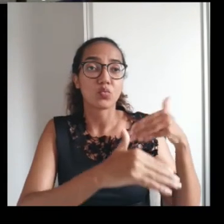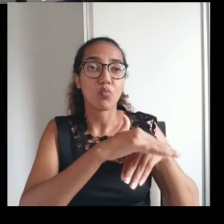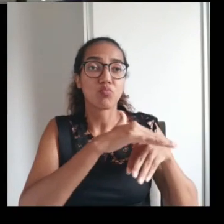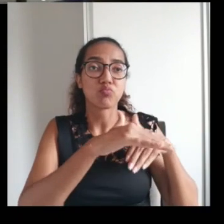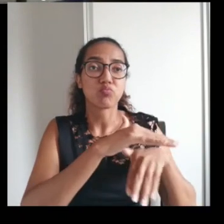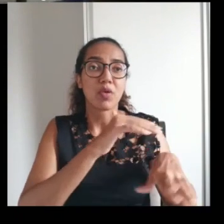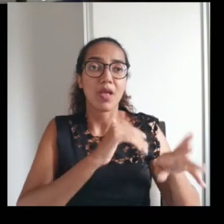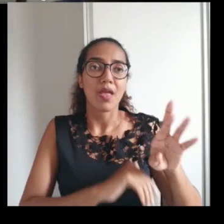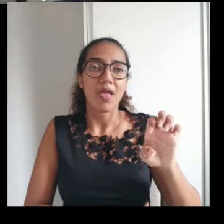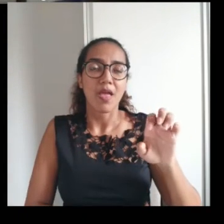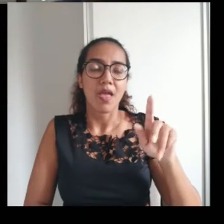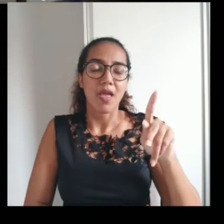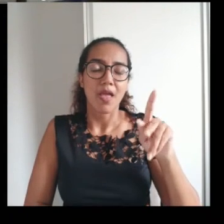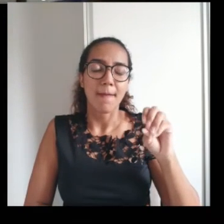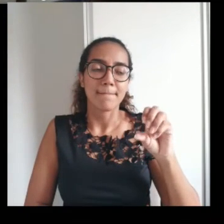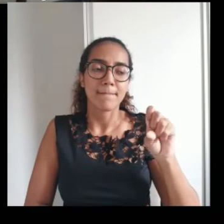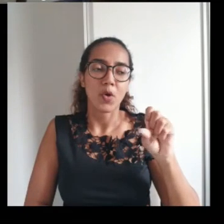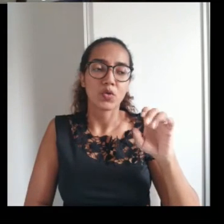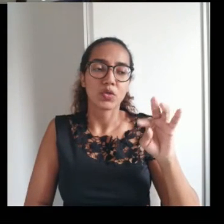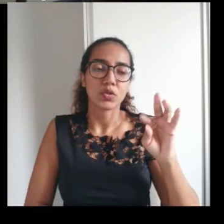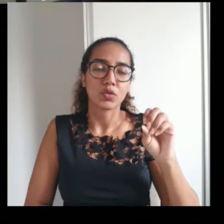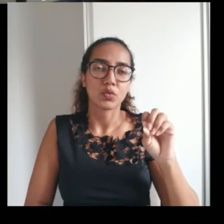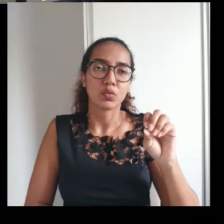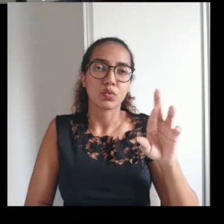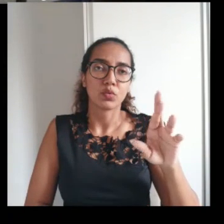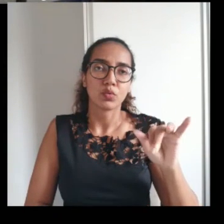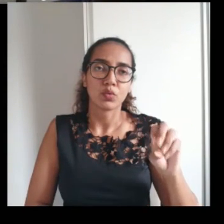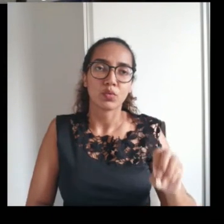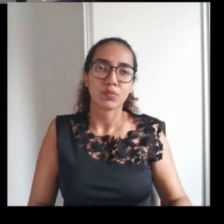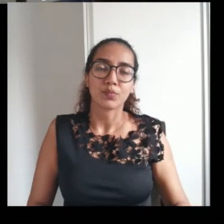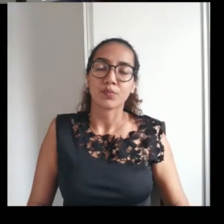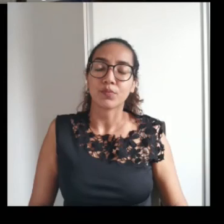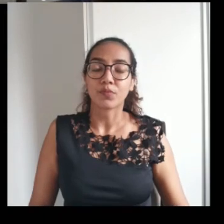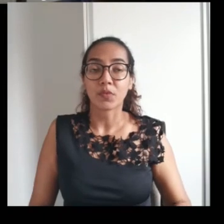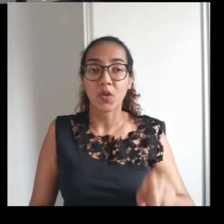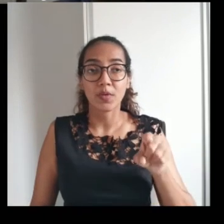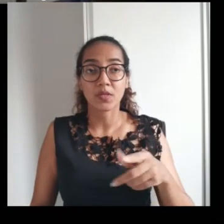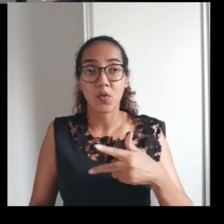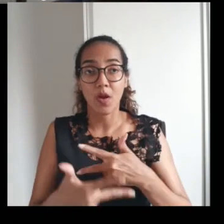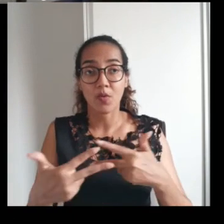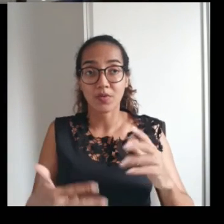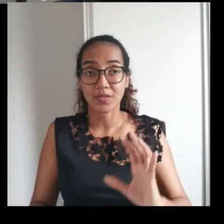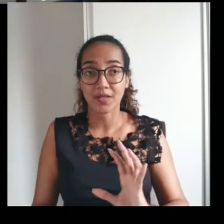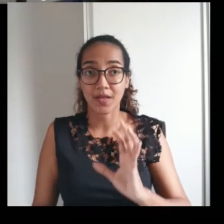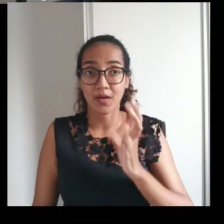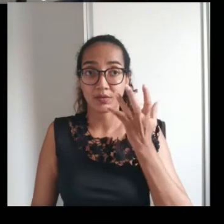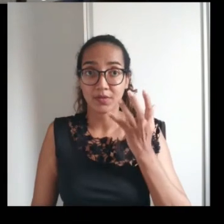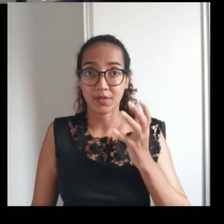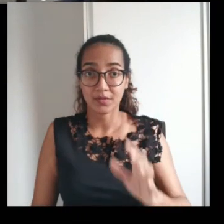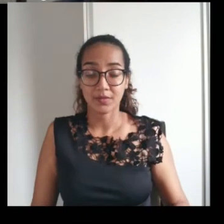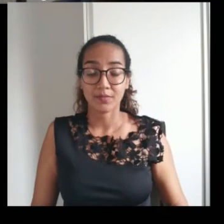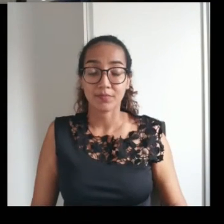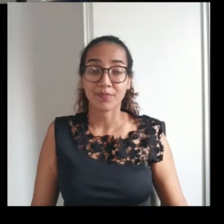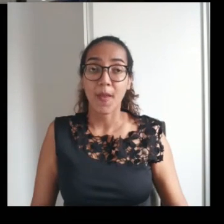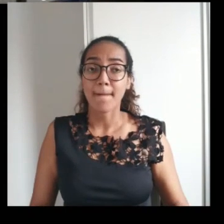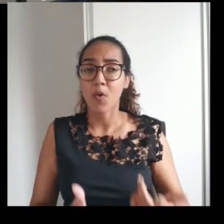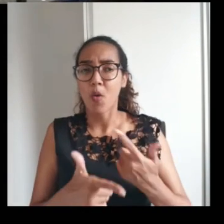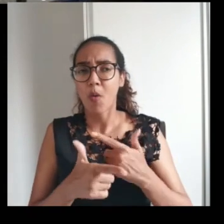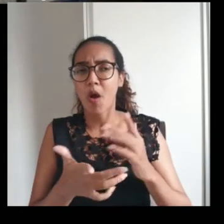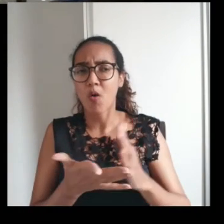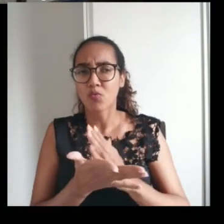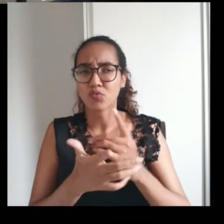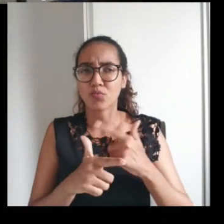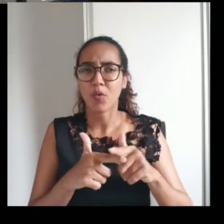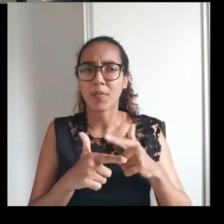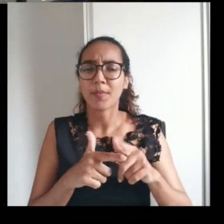coisa que acontece, né? Não só por inconsistência também, mas é muito comum